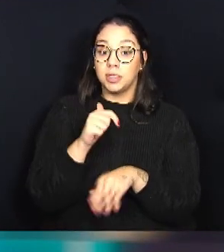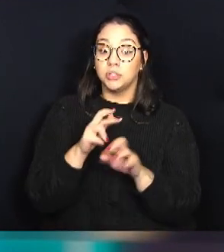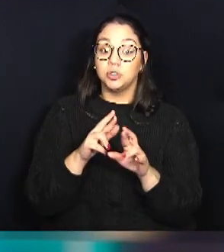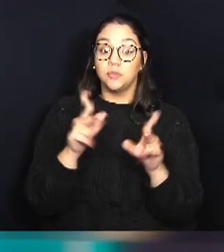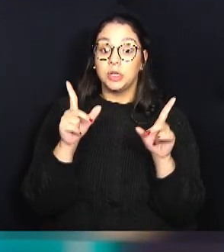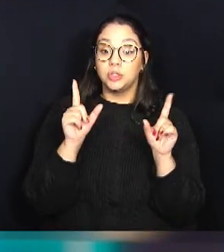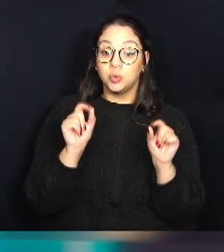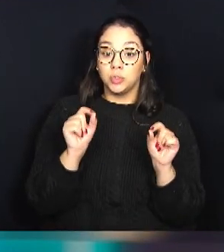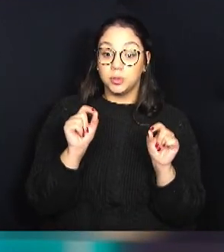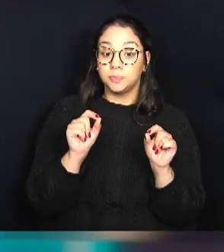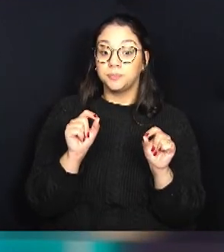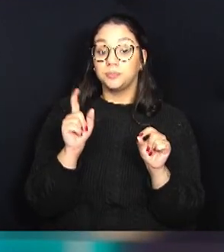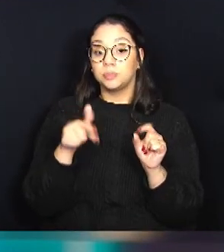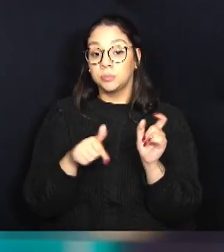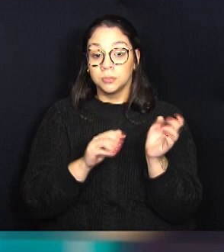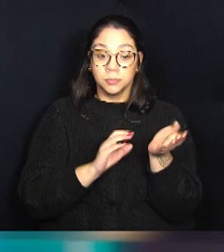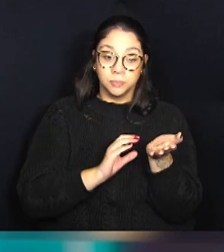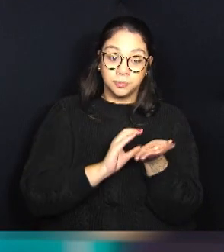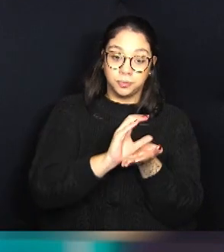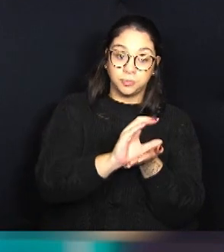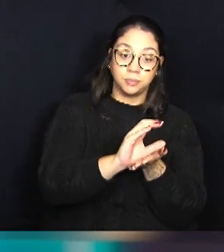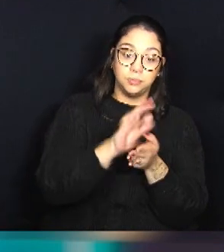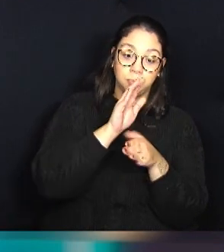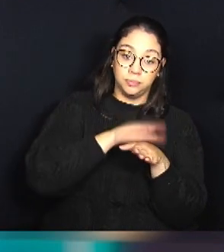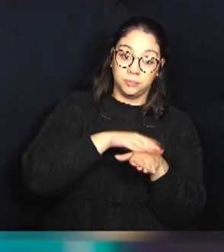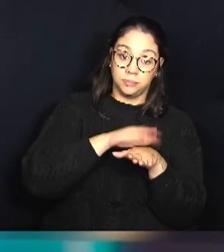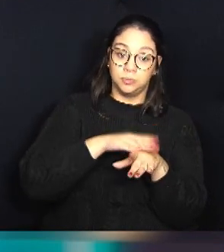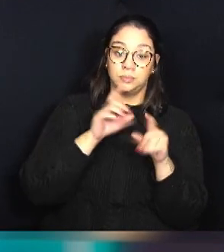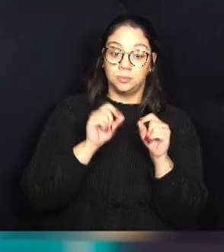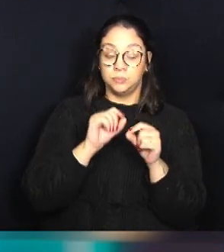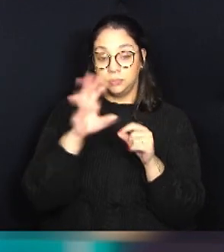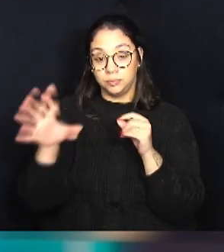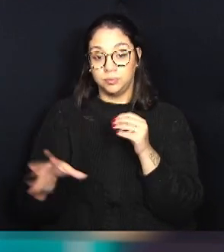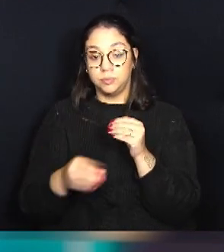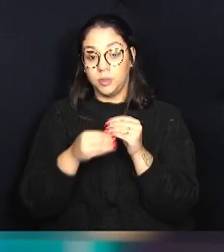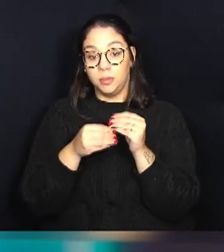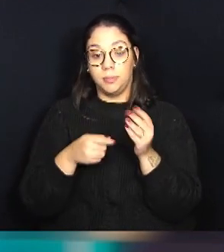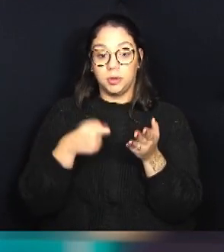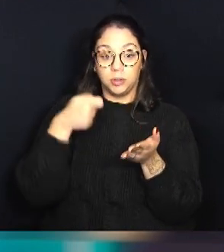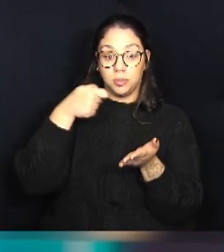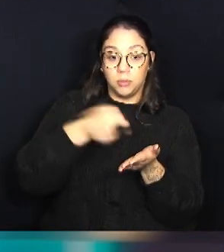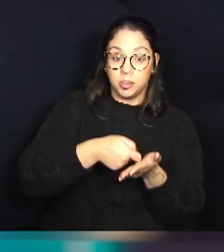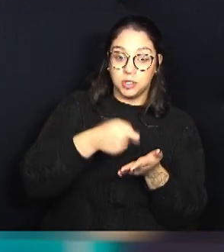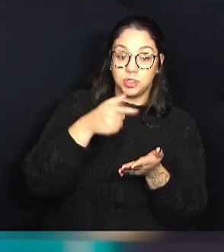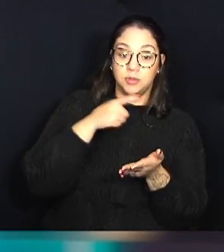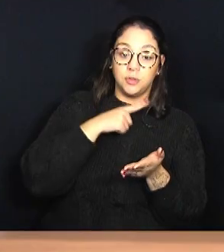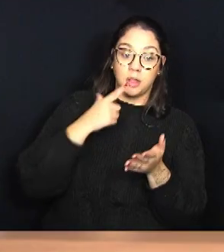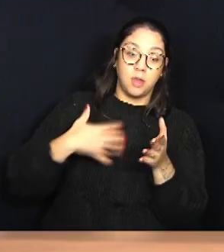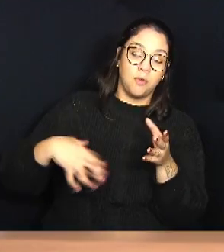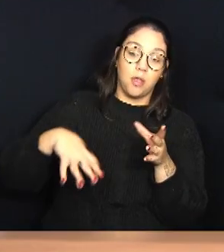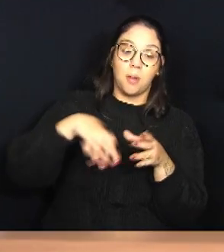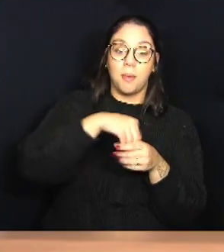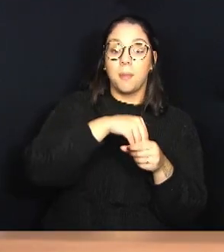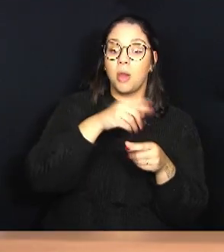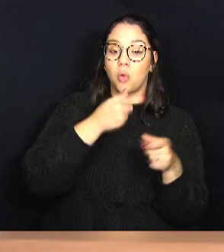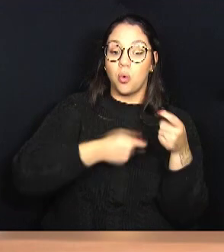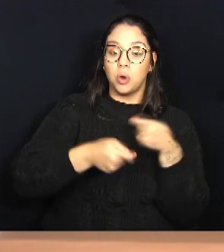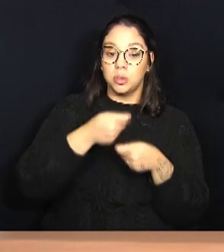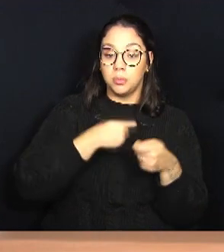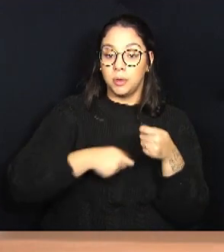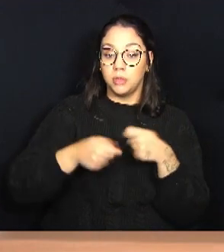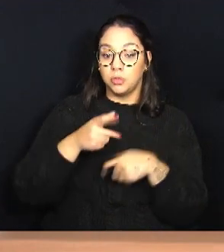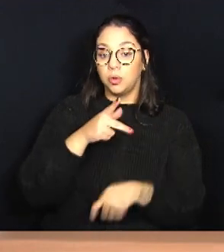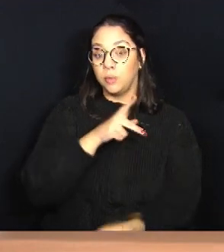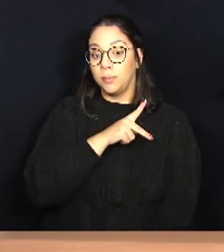ficou em torno dos investimentos realizados por conta das emendas impositivas ao orçamento deste ano, números cobrados